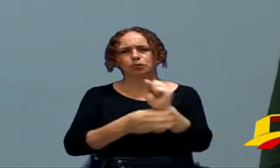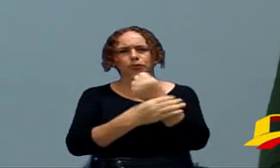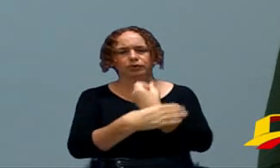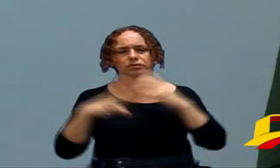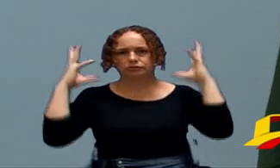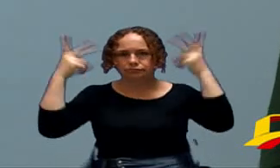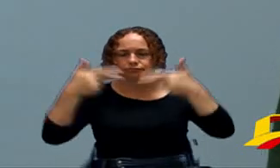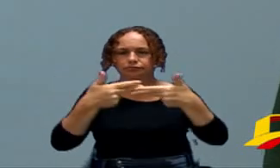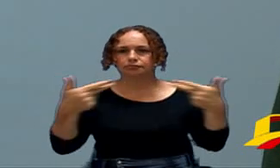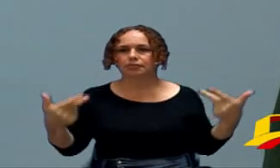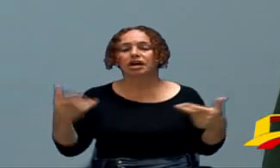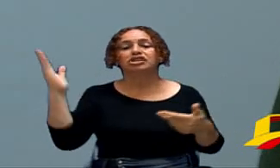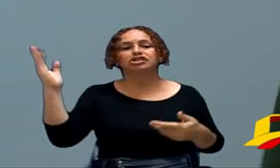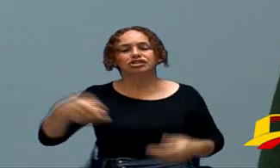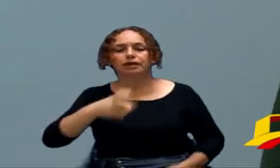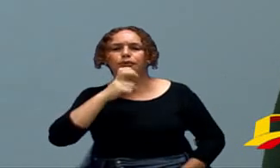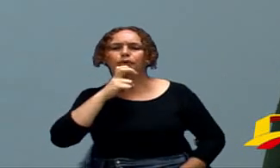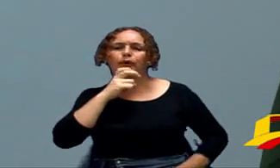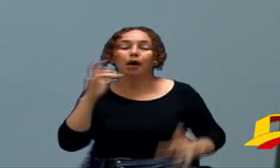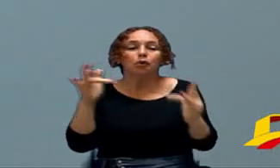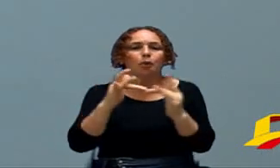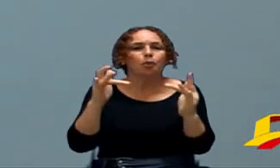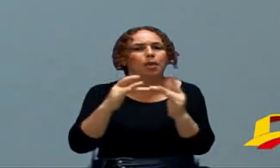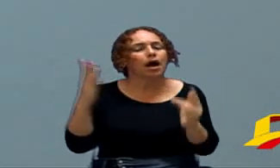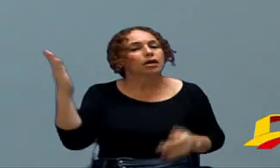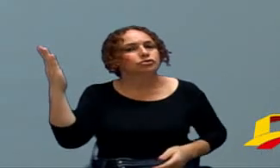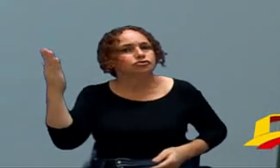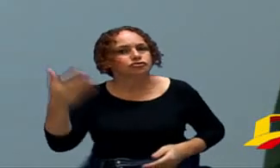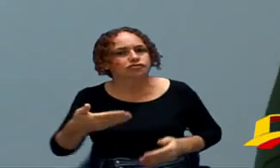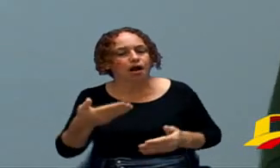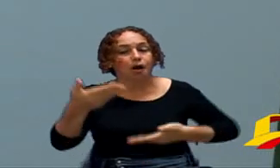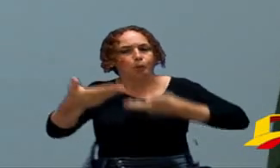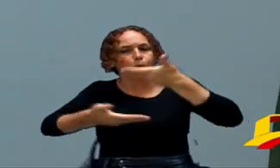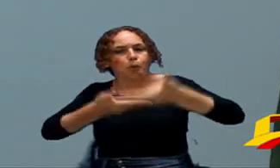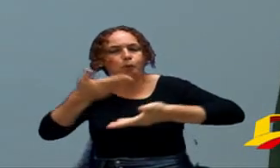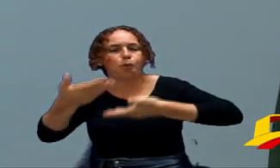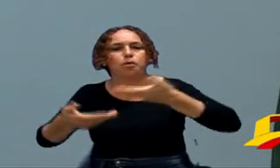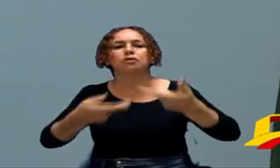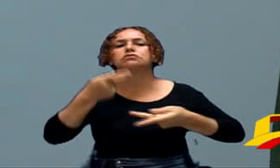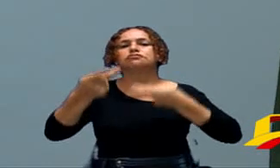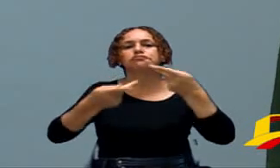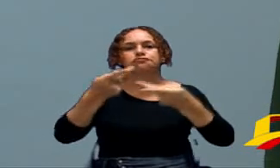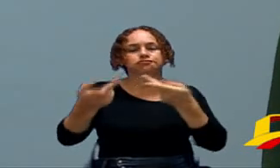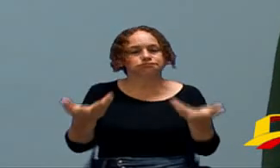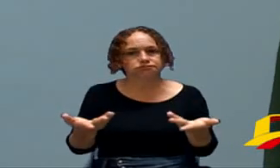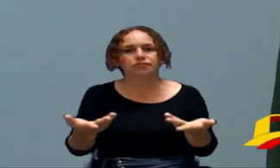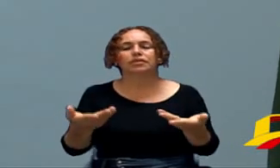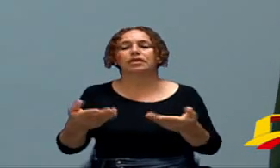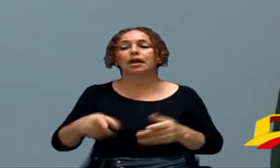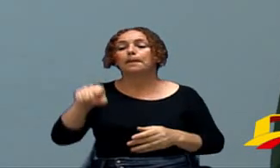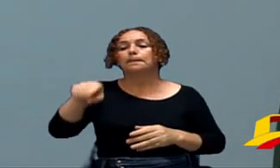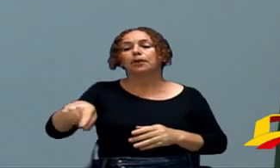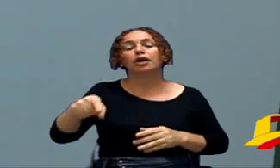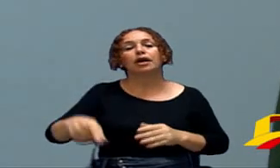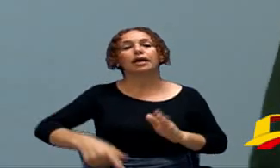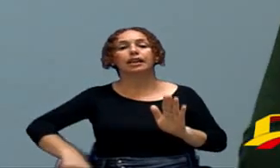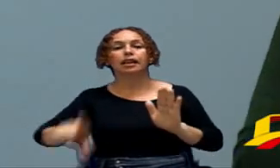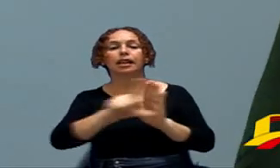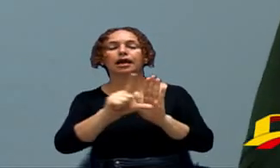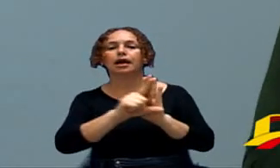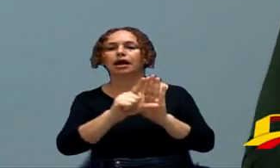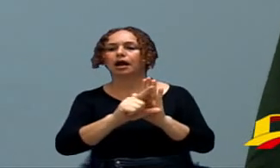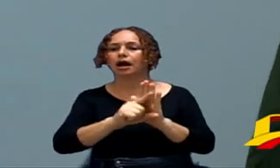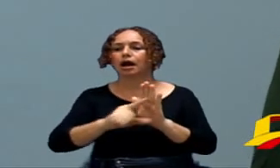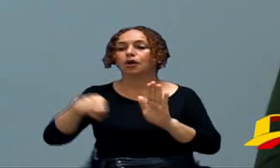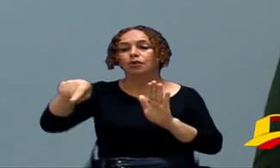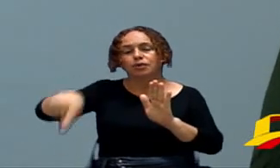com o Ministério Público, estaremos atuando dentro do princípio da legalidade, da dignidade, do respeito, e é